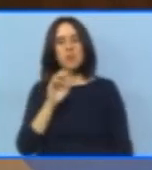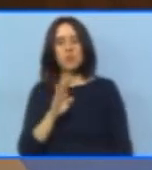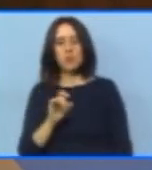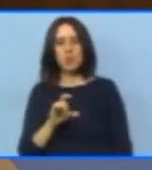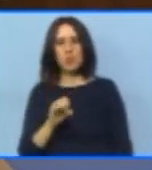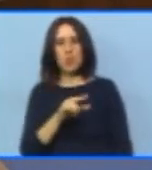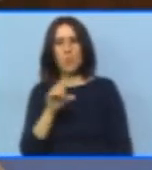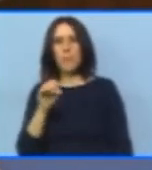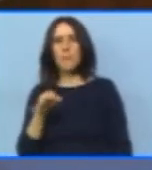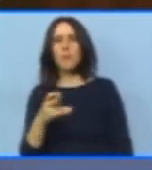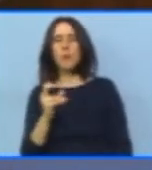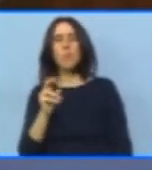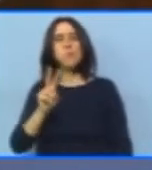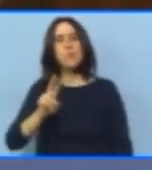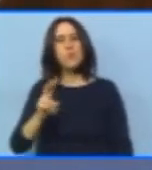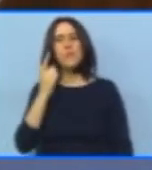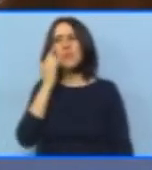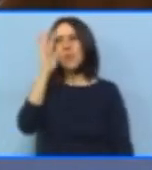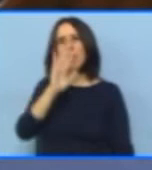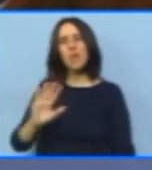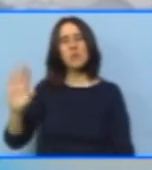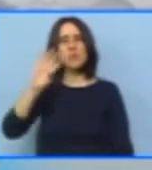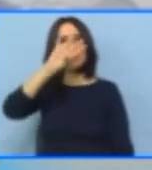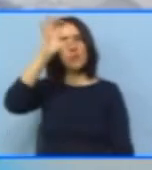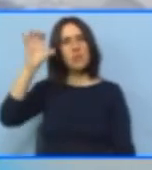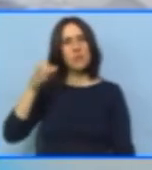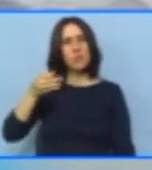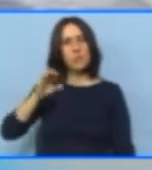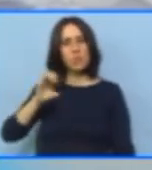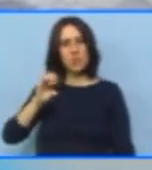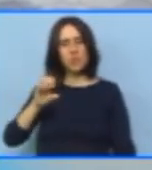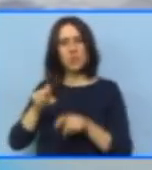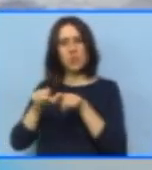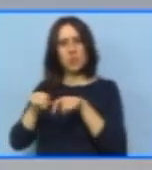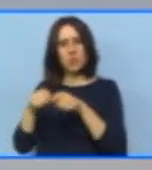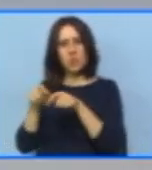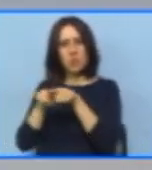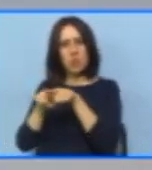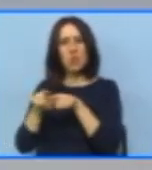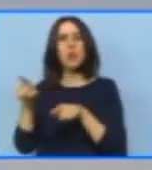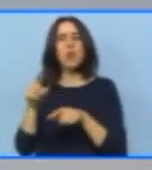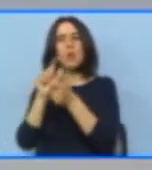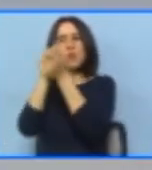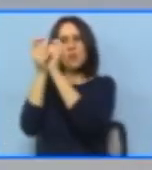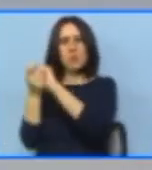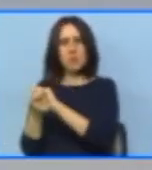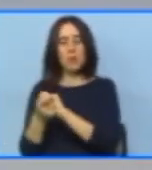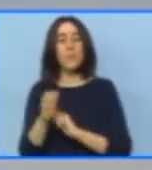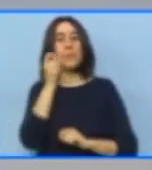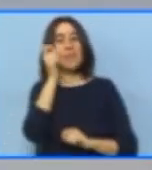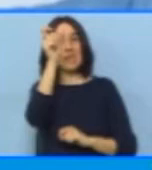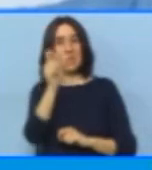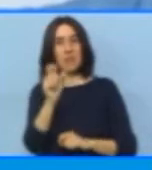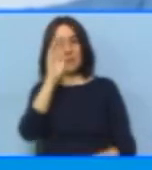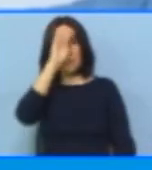relação ao leste, à abertura dos países comunistas, à conversão. Este Papa Francisco, neste preciso momento em que o mundo parece estar